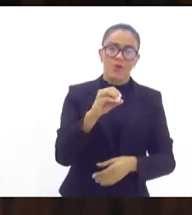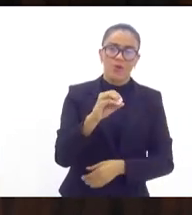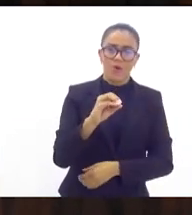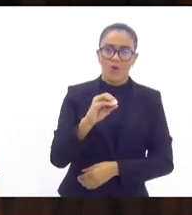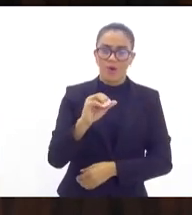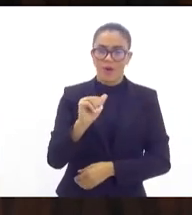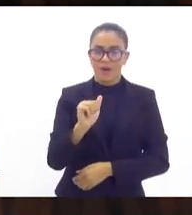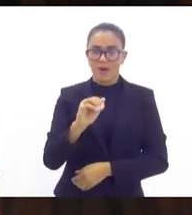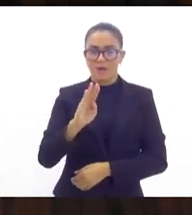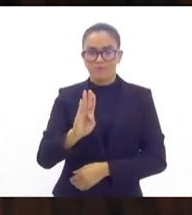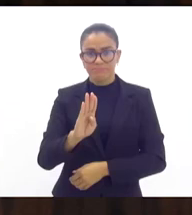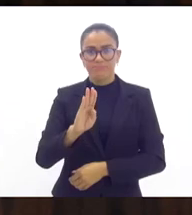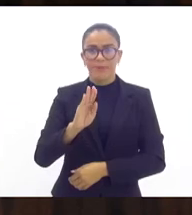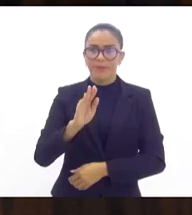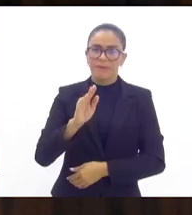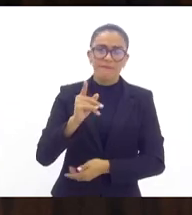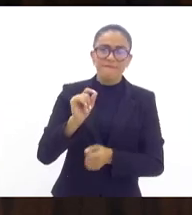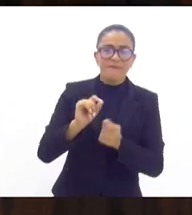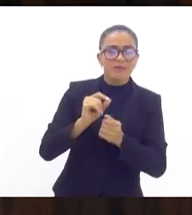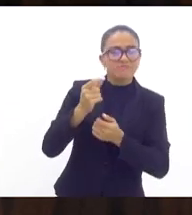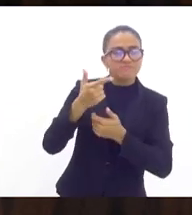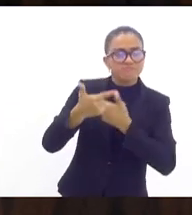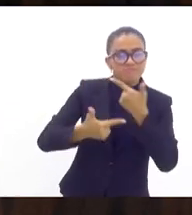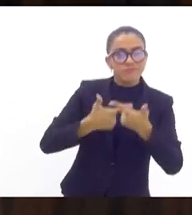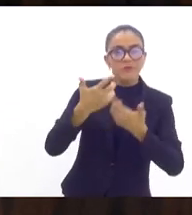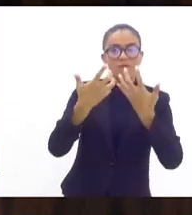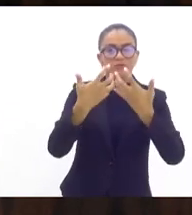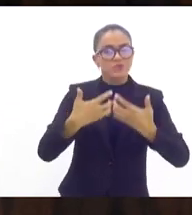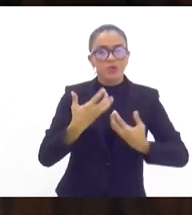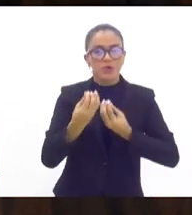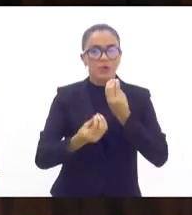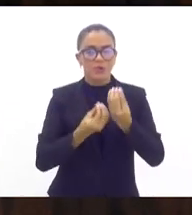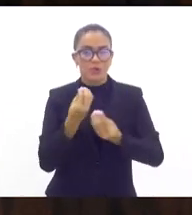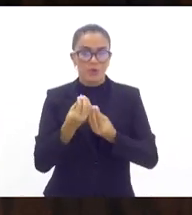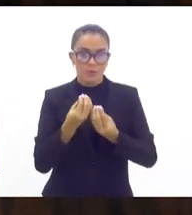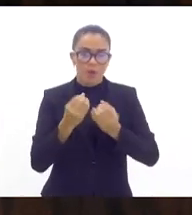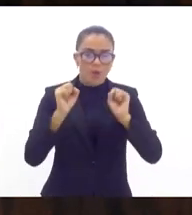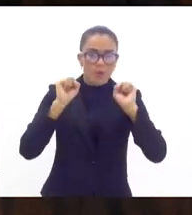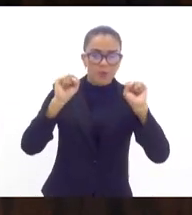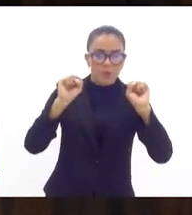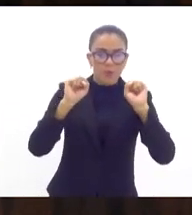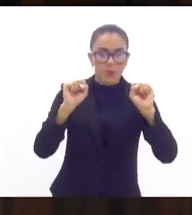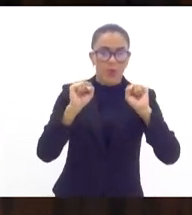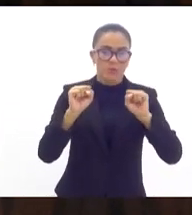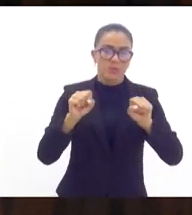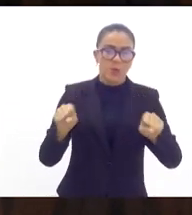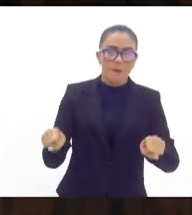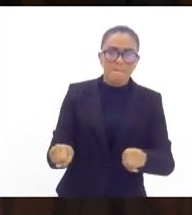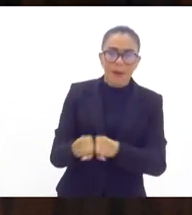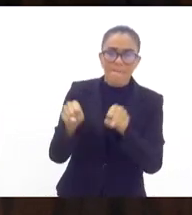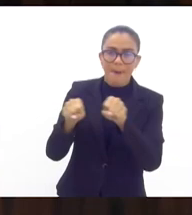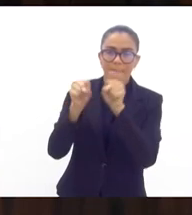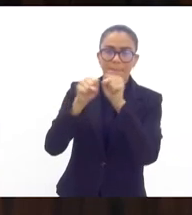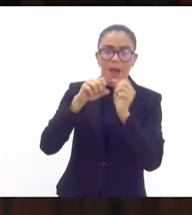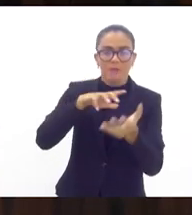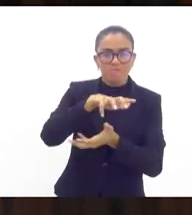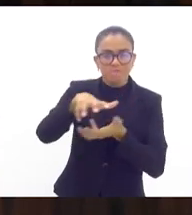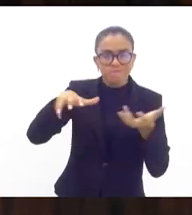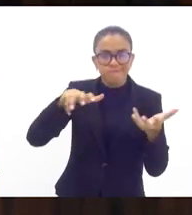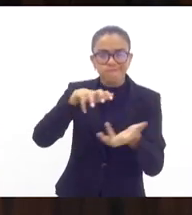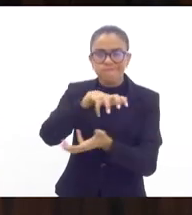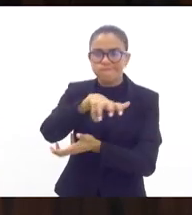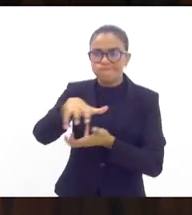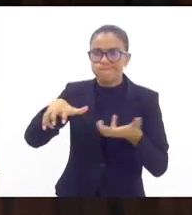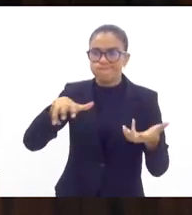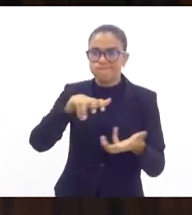OAB procede com relação ao torcedor que vandaliza ou que